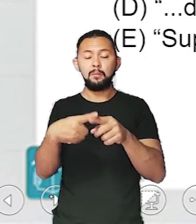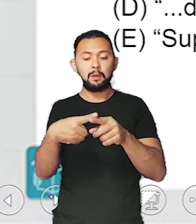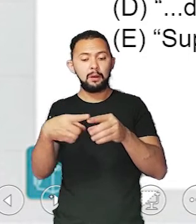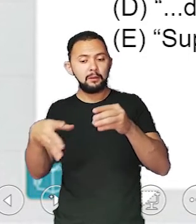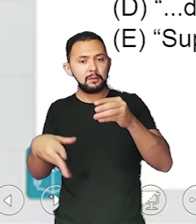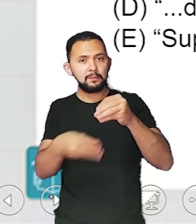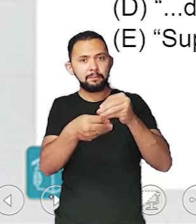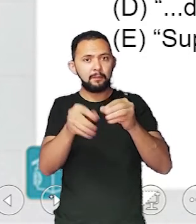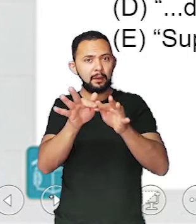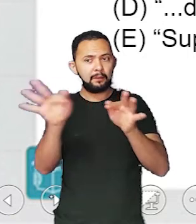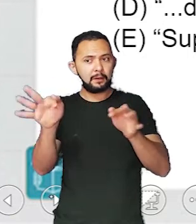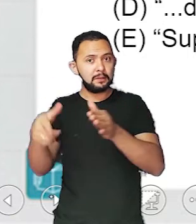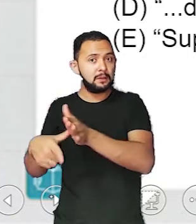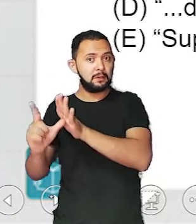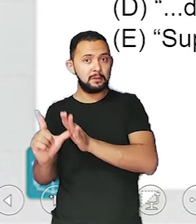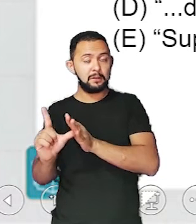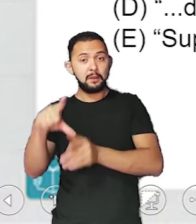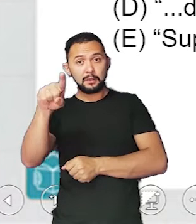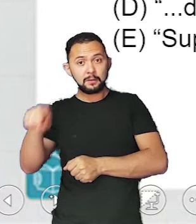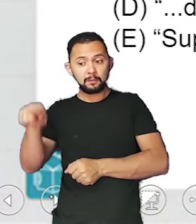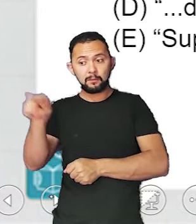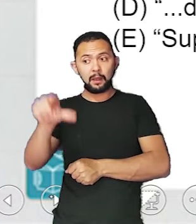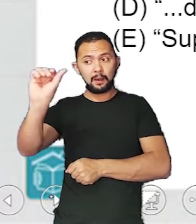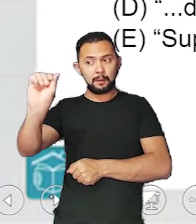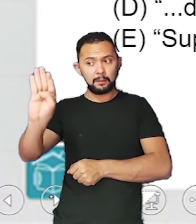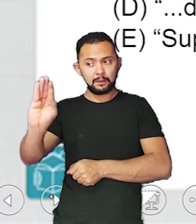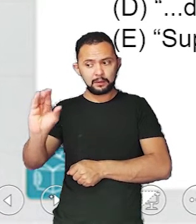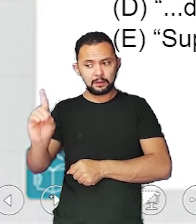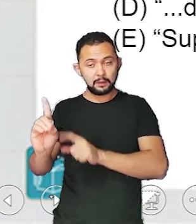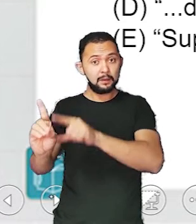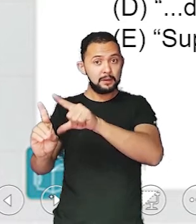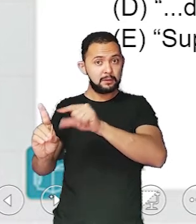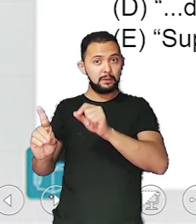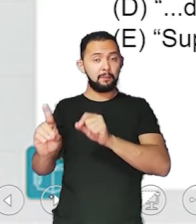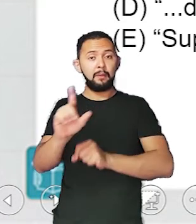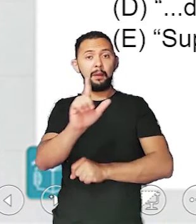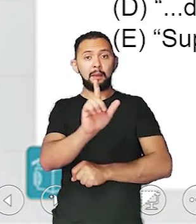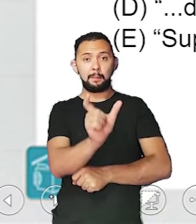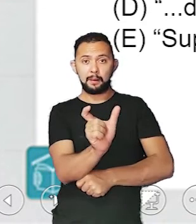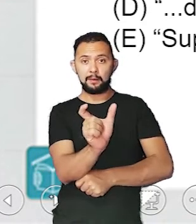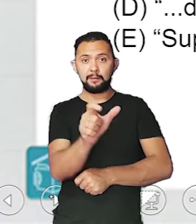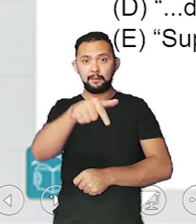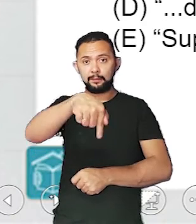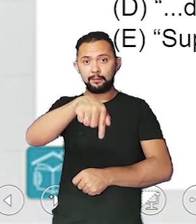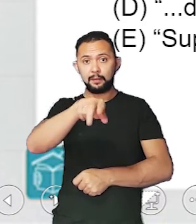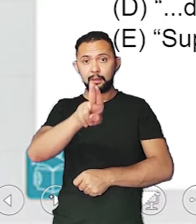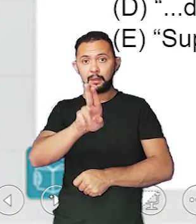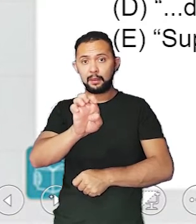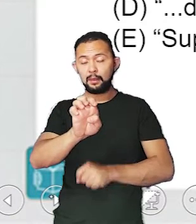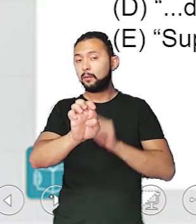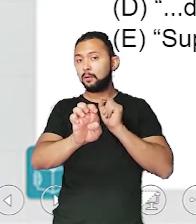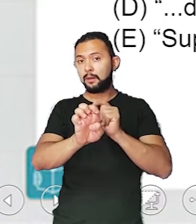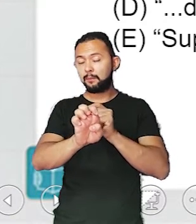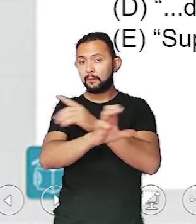da oração anterior. Assinale a alternativa em que a palavra que seja uma conjunção integrante. O que ele está querendo